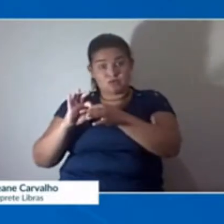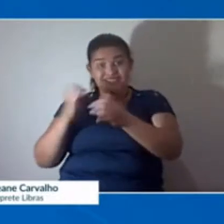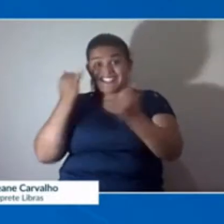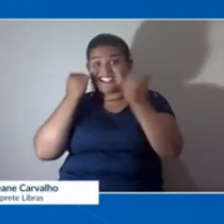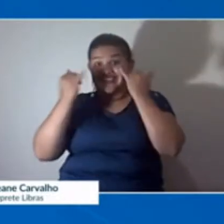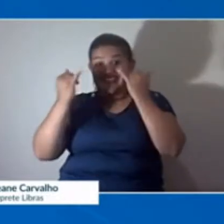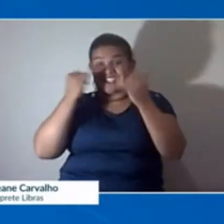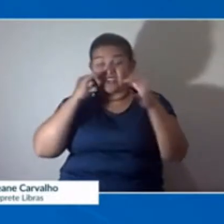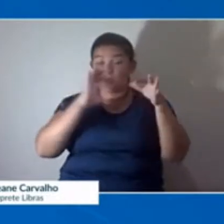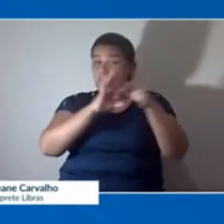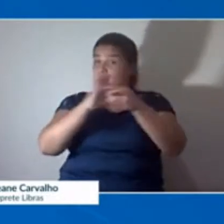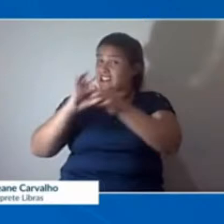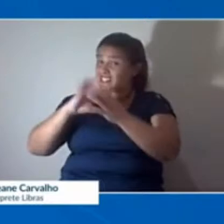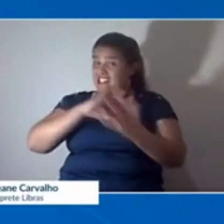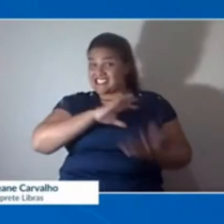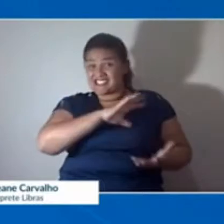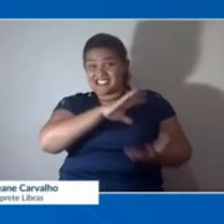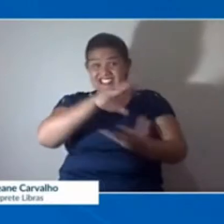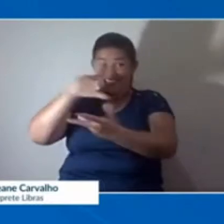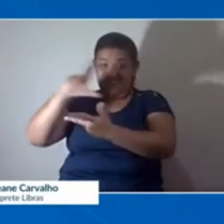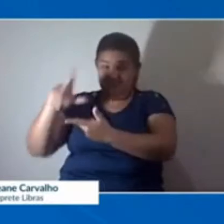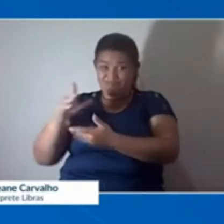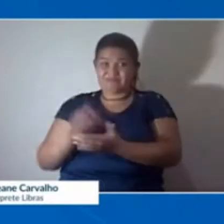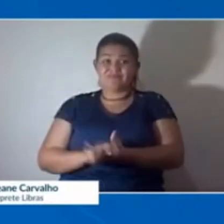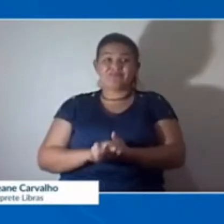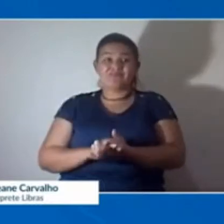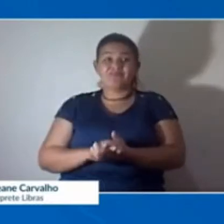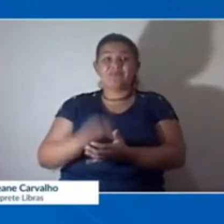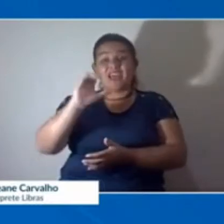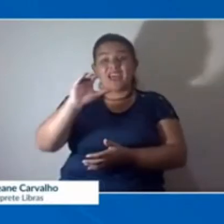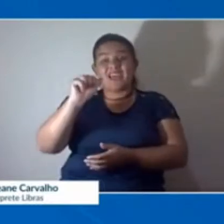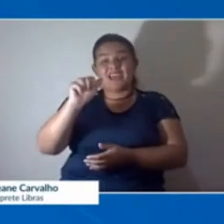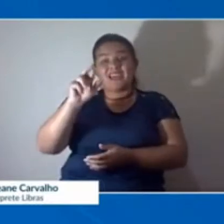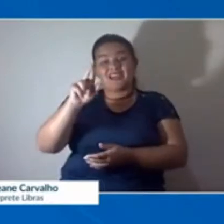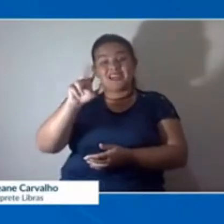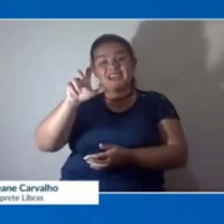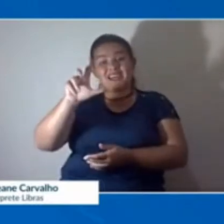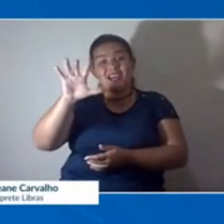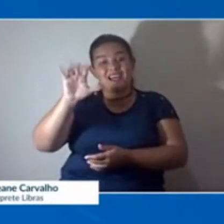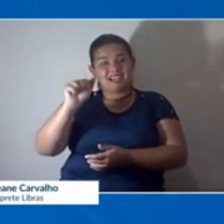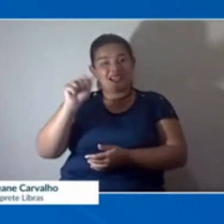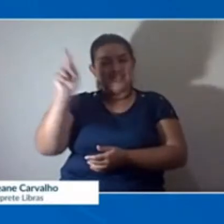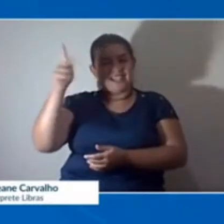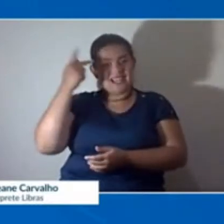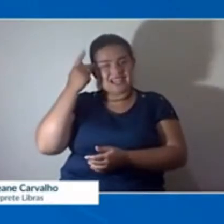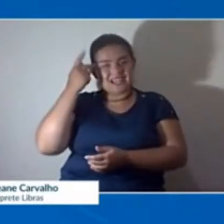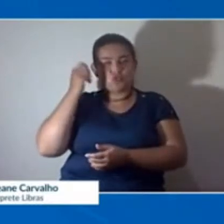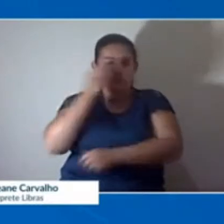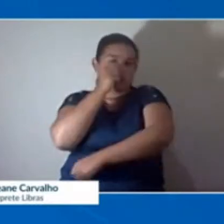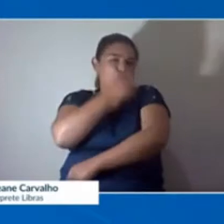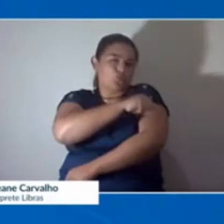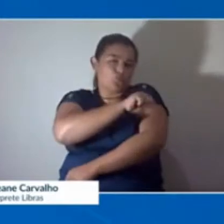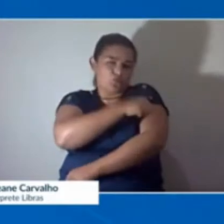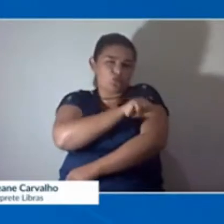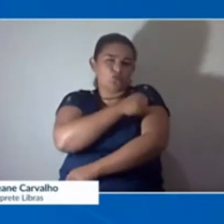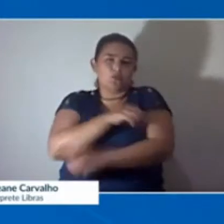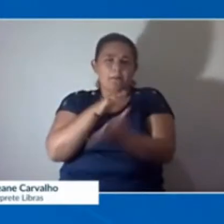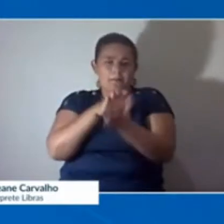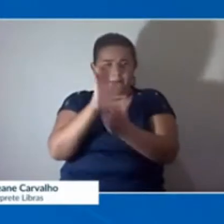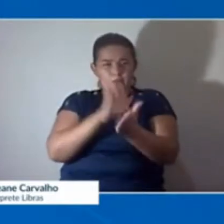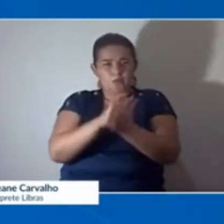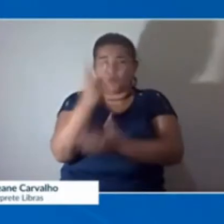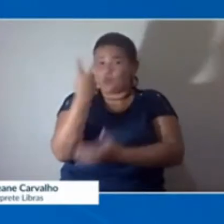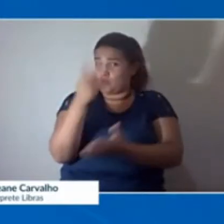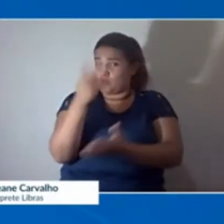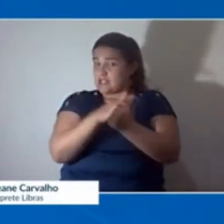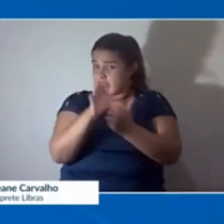internacional. A Carla Holanda, da Federal Fluminense, organizou dois livros, um em 17 e outro em 19,